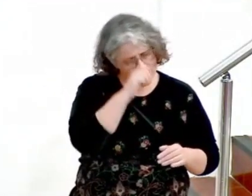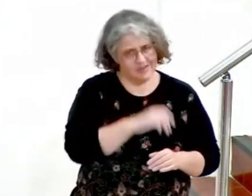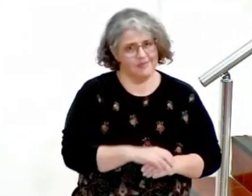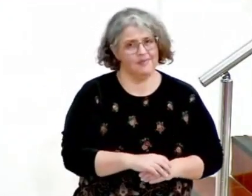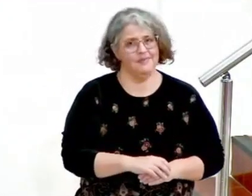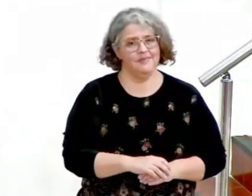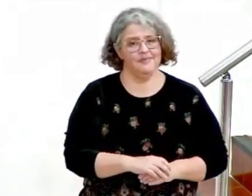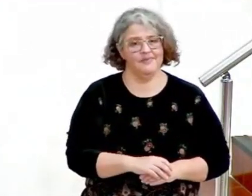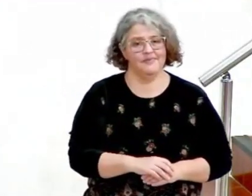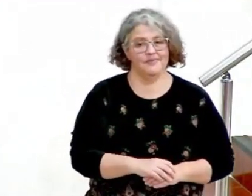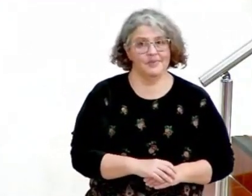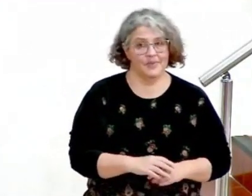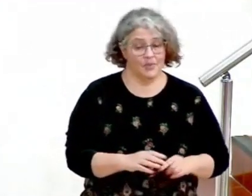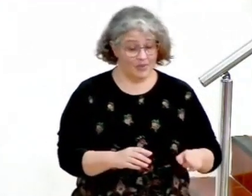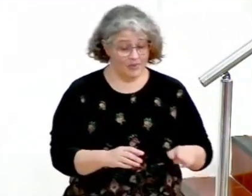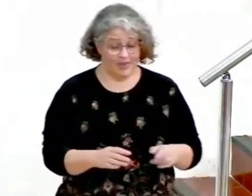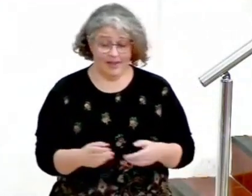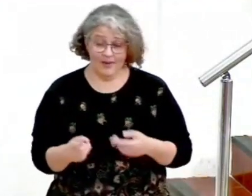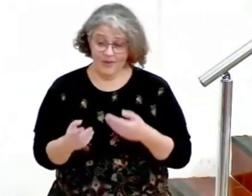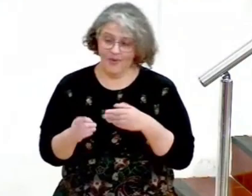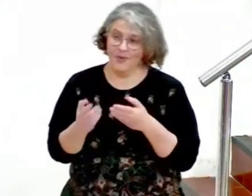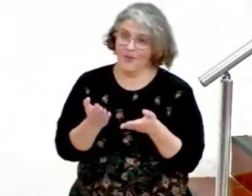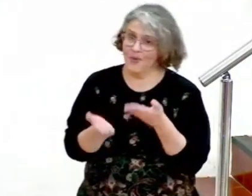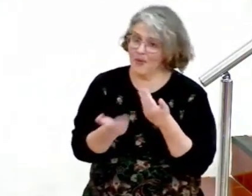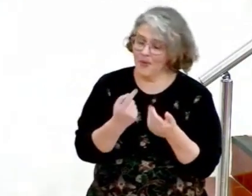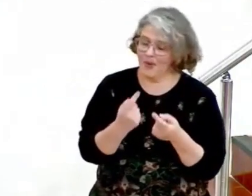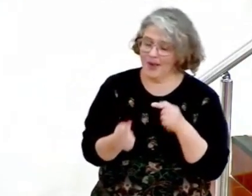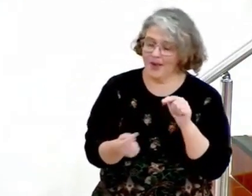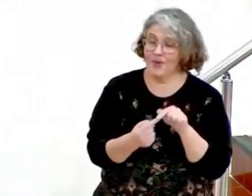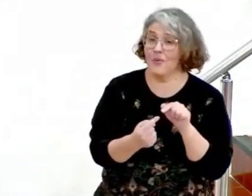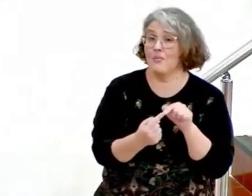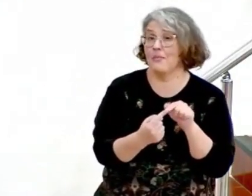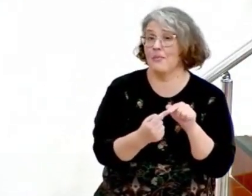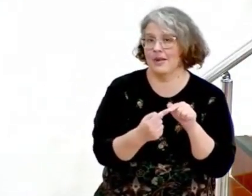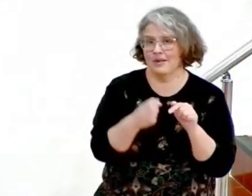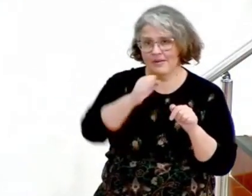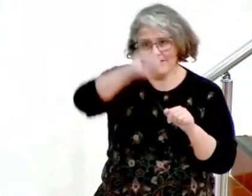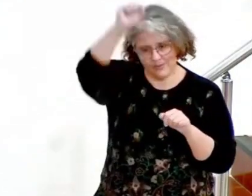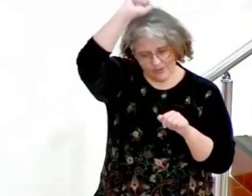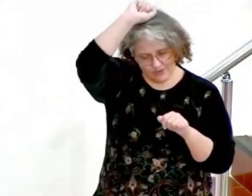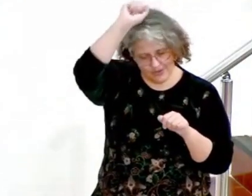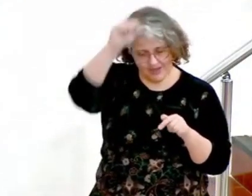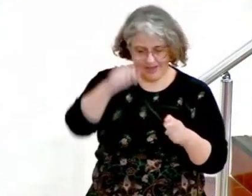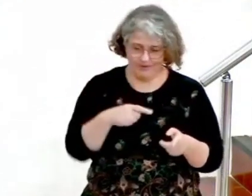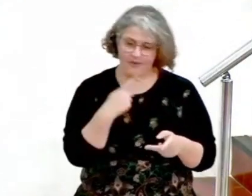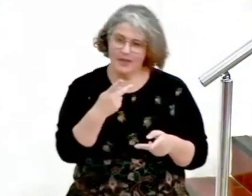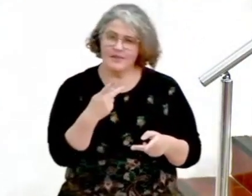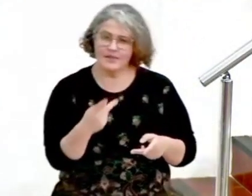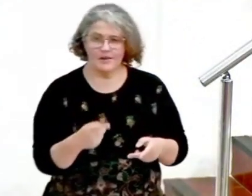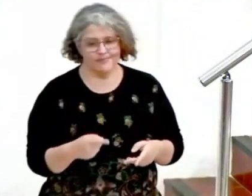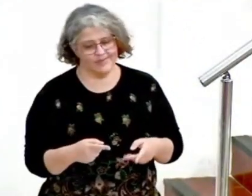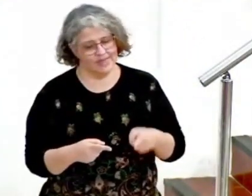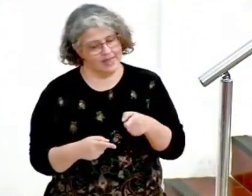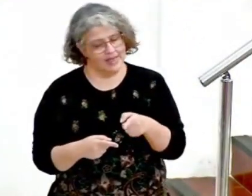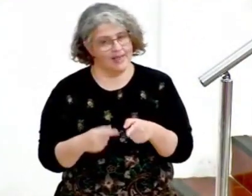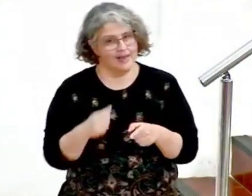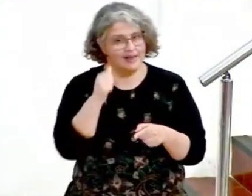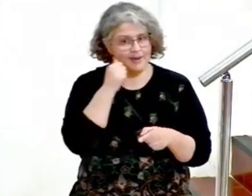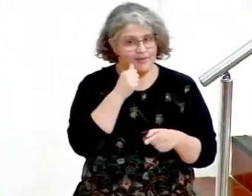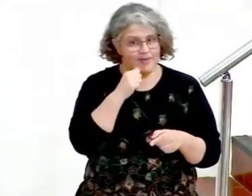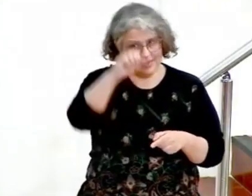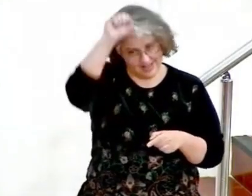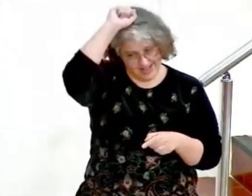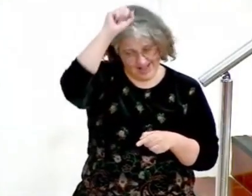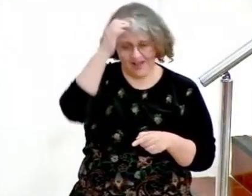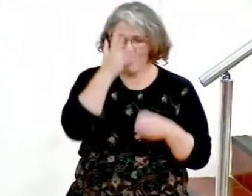junto a Sarai, de que ao chegar nessa terra, Sarai, por ser muito formosa, precisaria dizer que